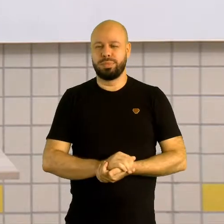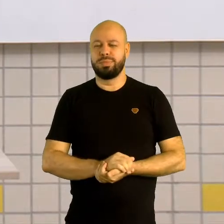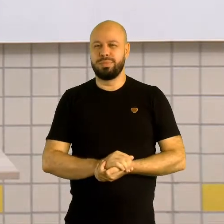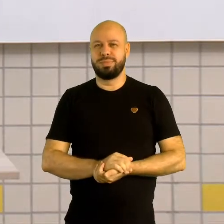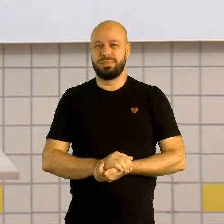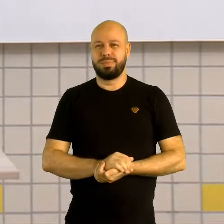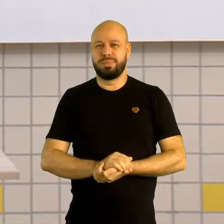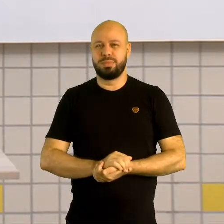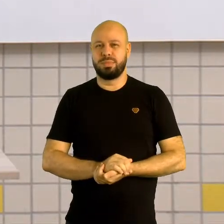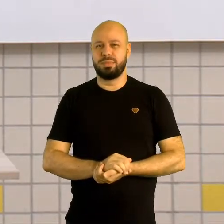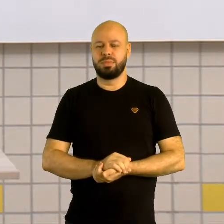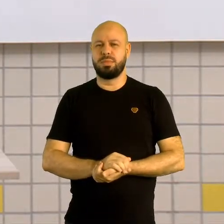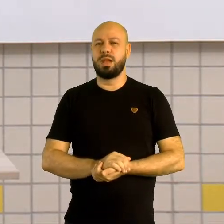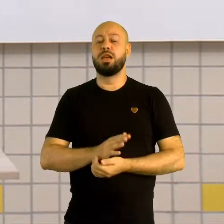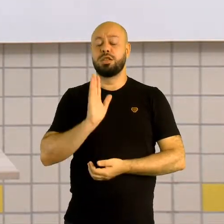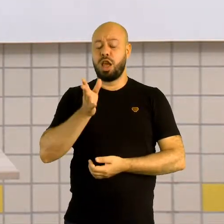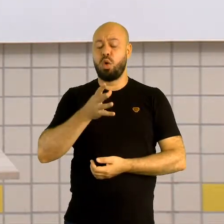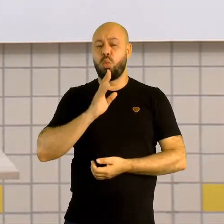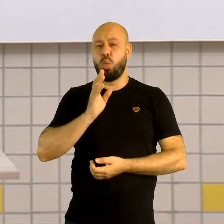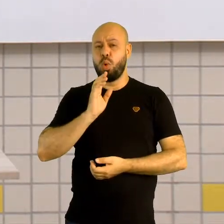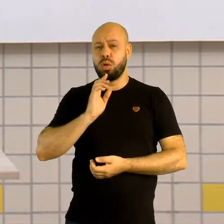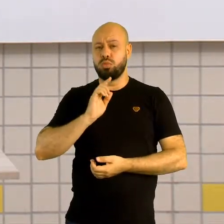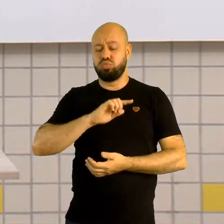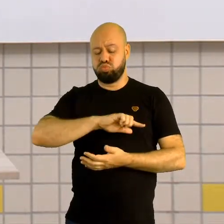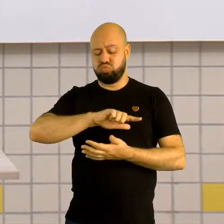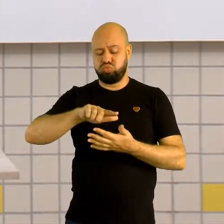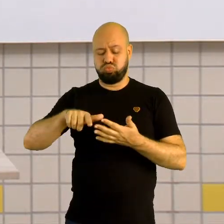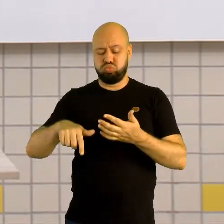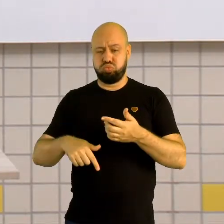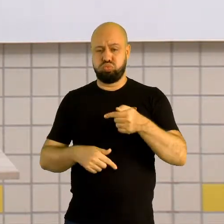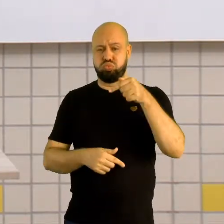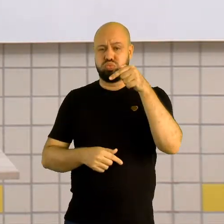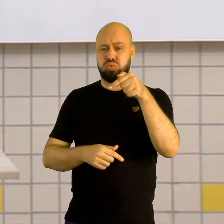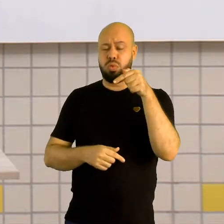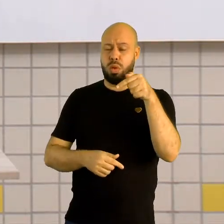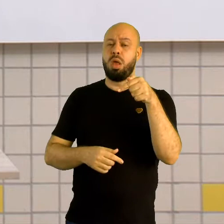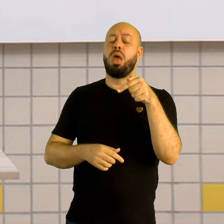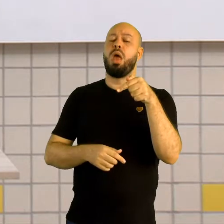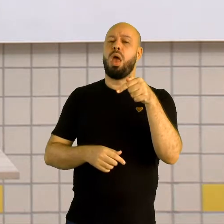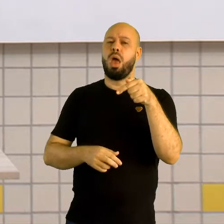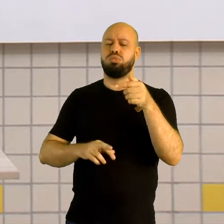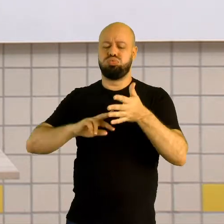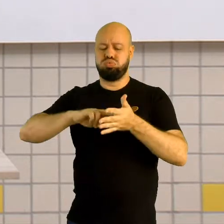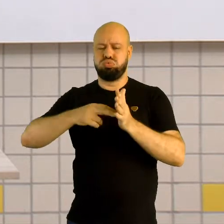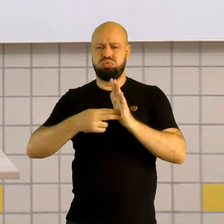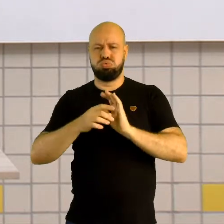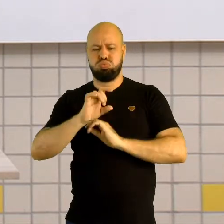nós então conhecemos os significados dessas